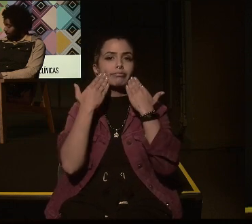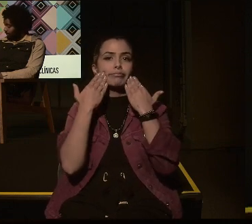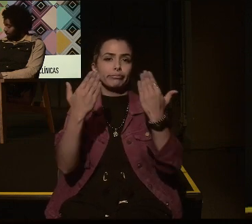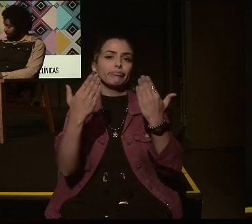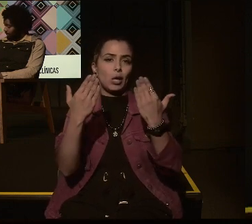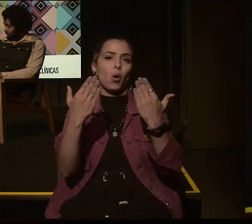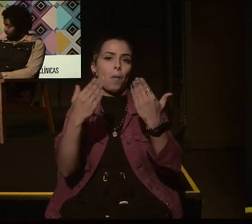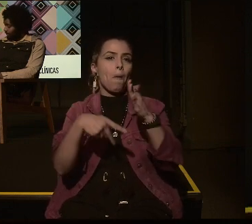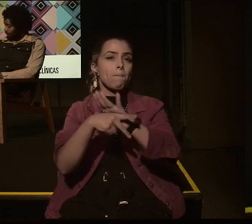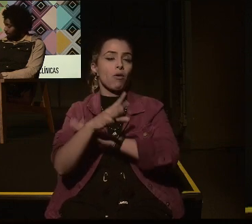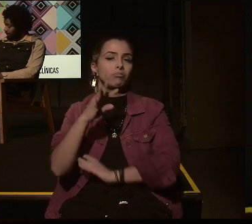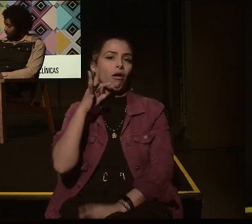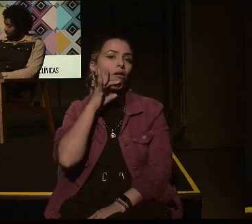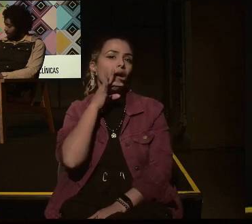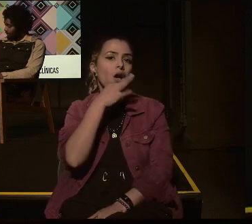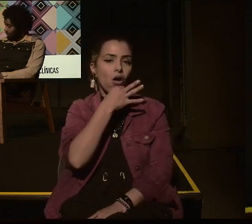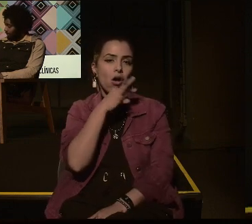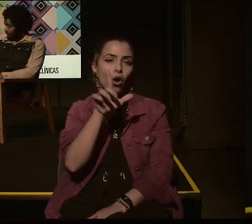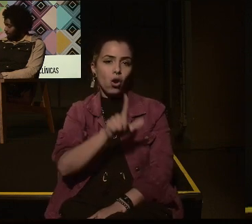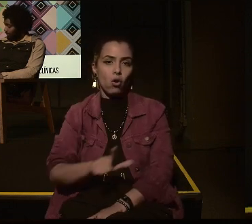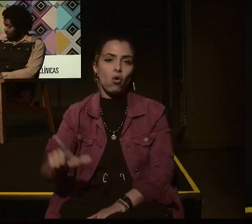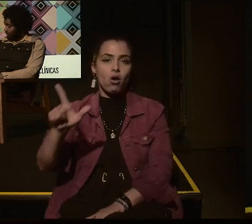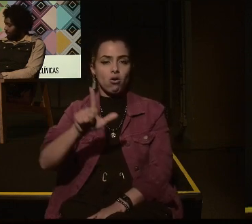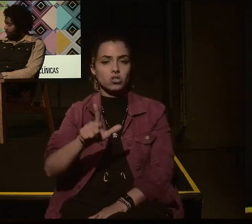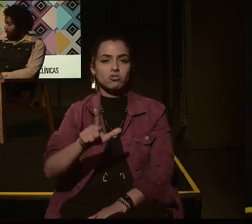dessa lógica de separação,